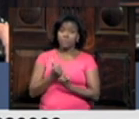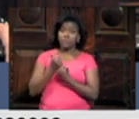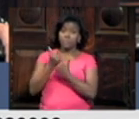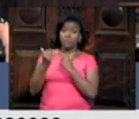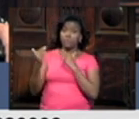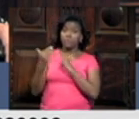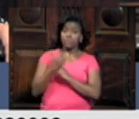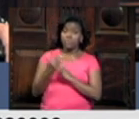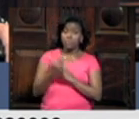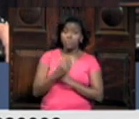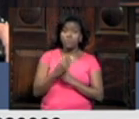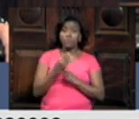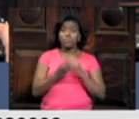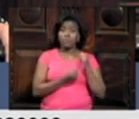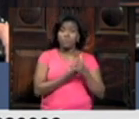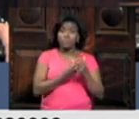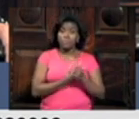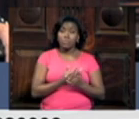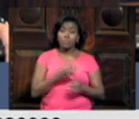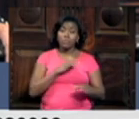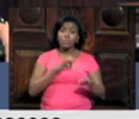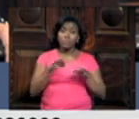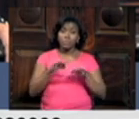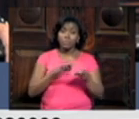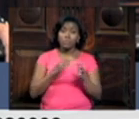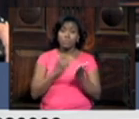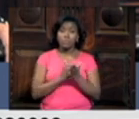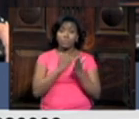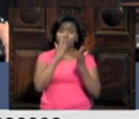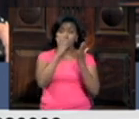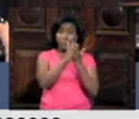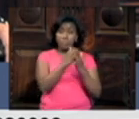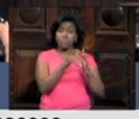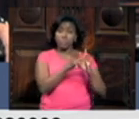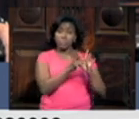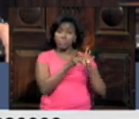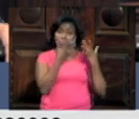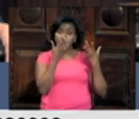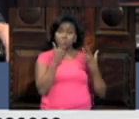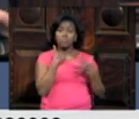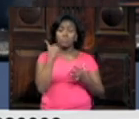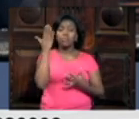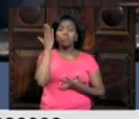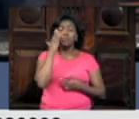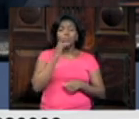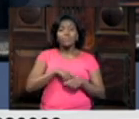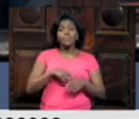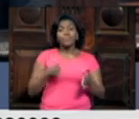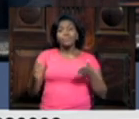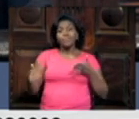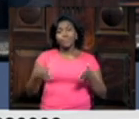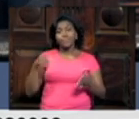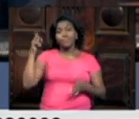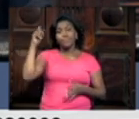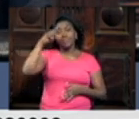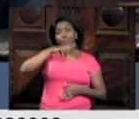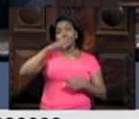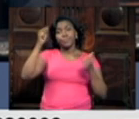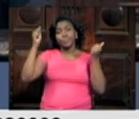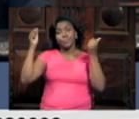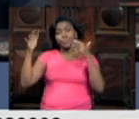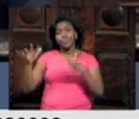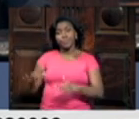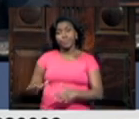projetos que as emendas propiciaram a gente. Eu sei que é um momento muito difícil, é um momento de crise, é